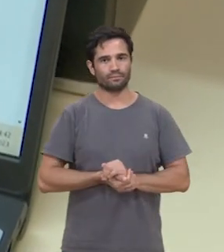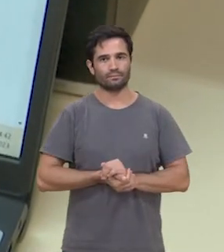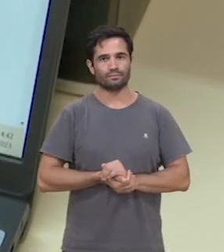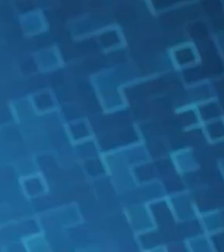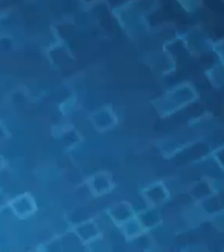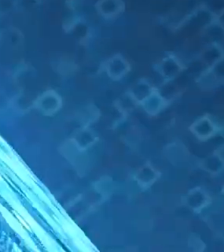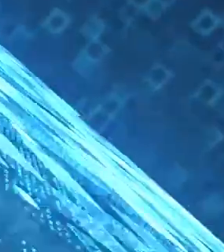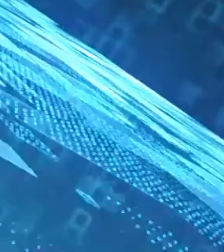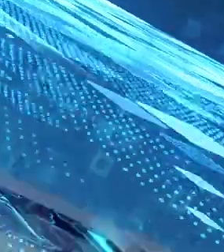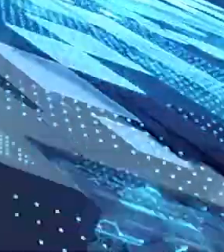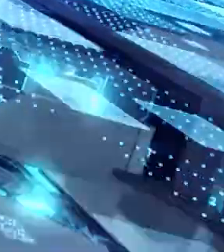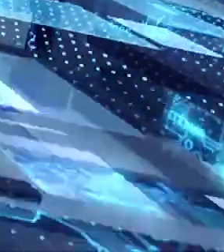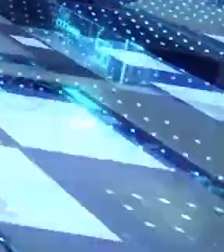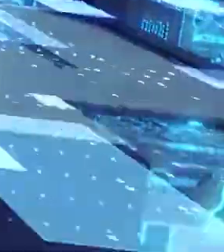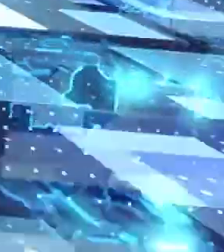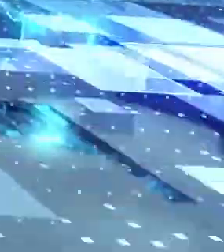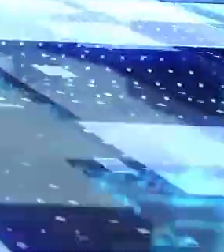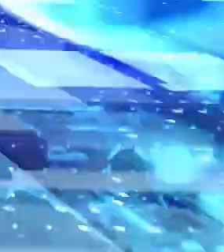Lemos por